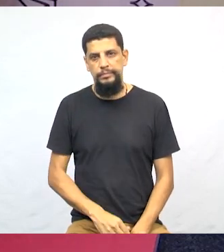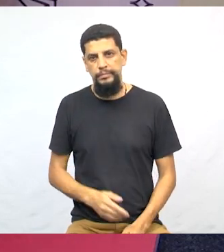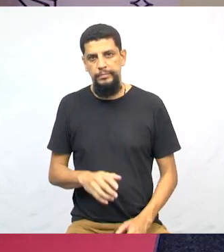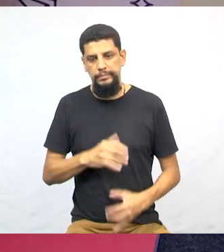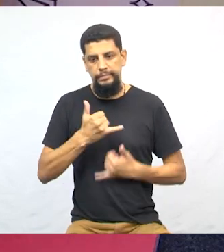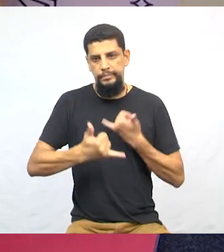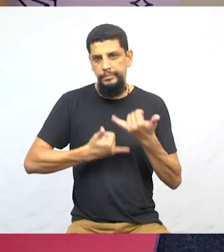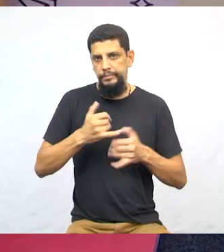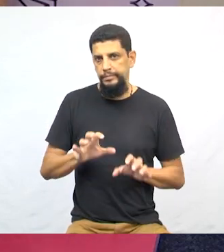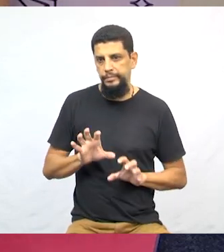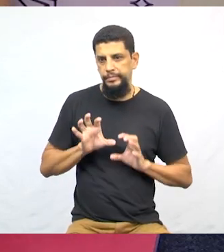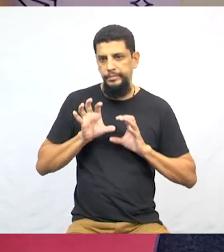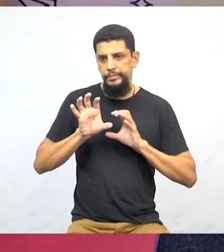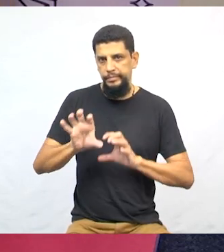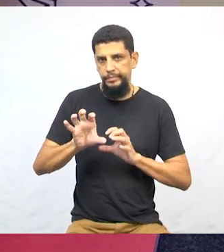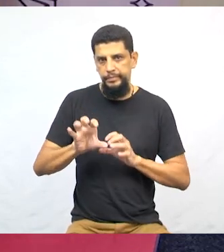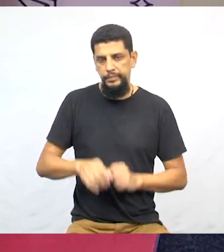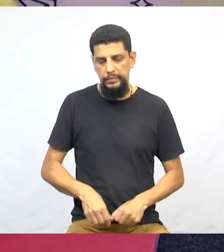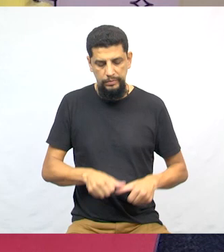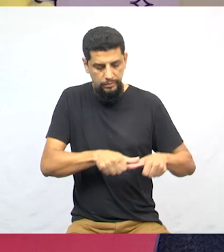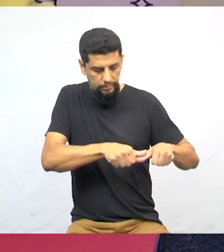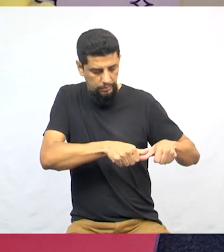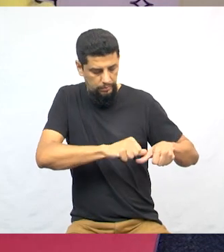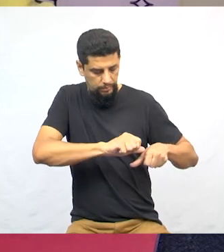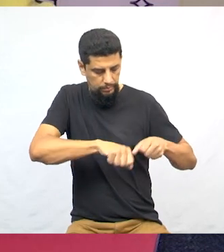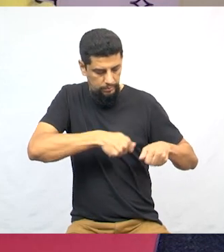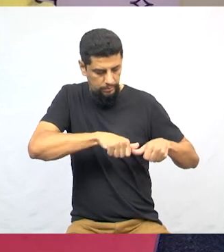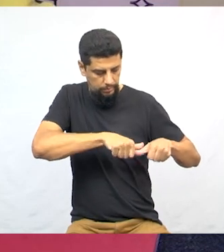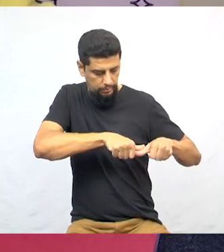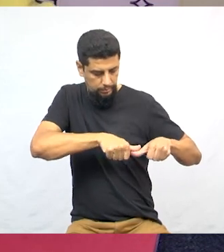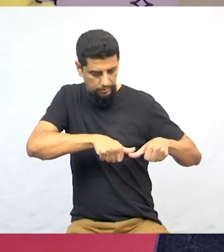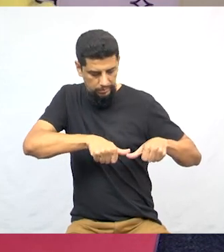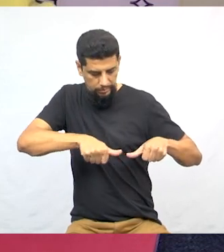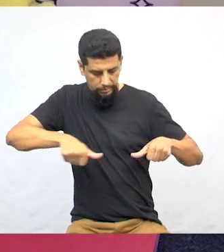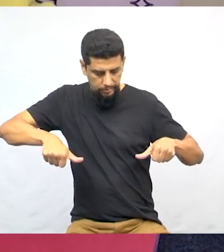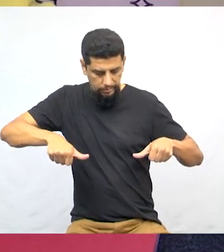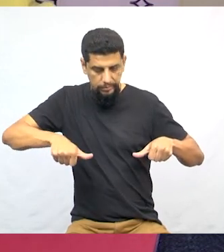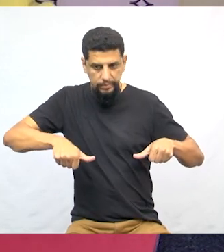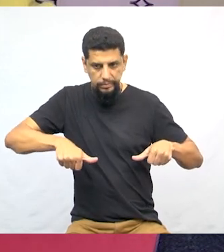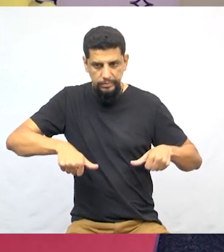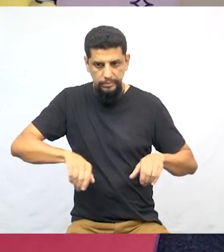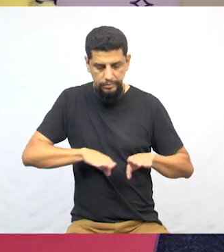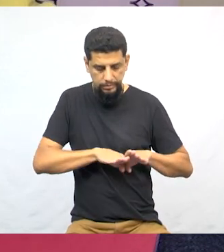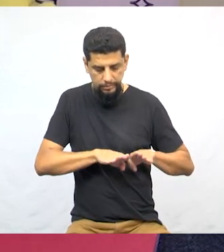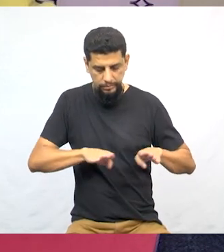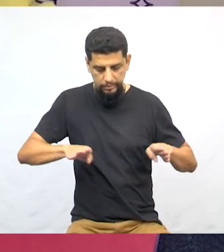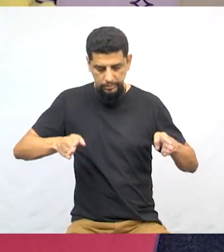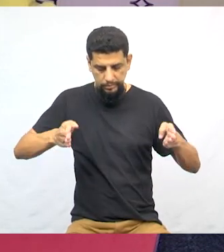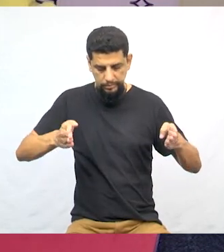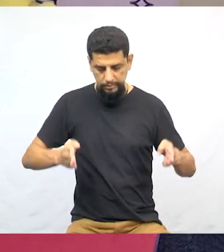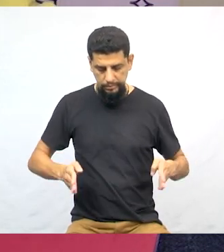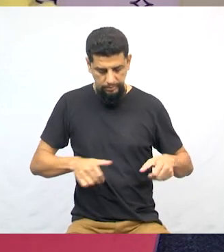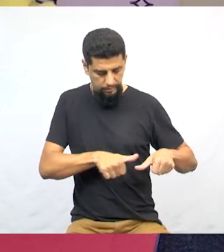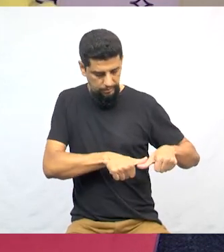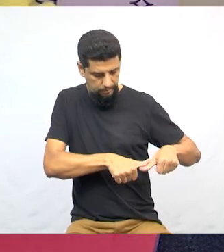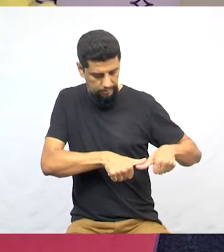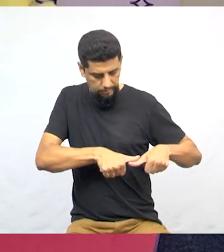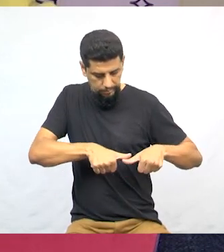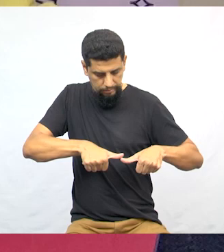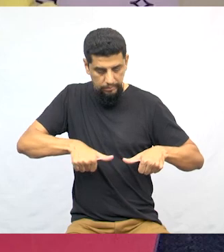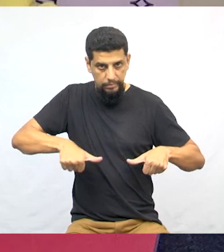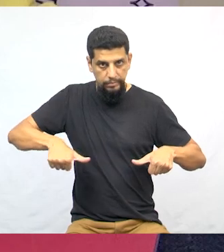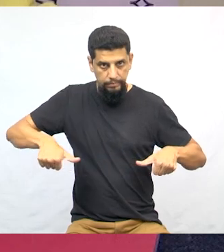Essa brincadeira vai ser assim. Nós vamos colocar essa fita aqui na mesinha.